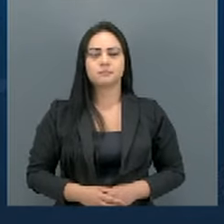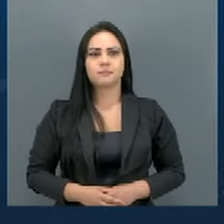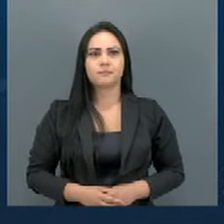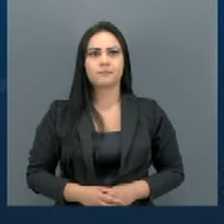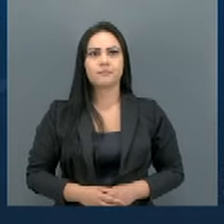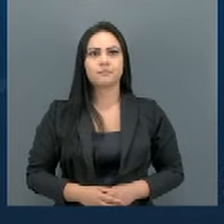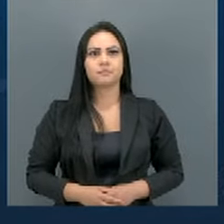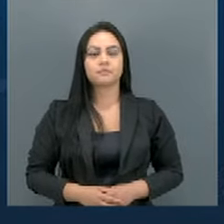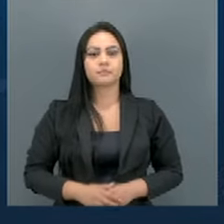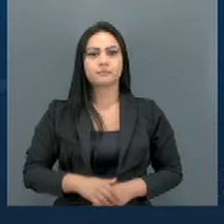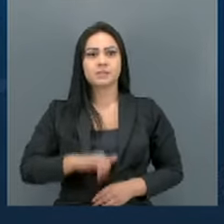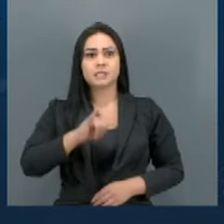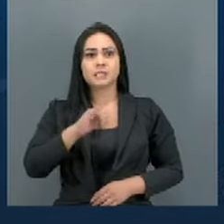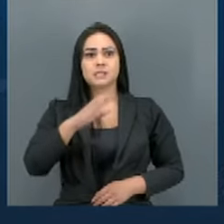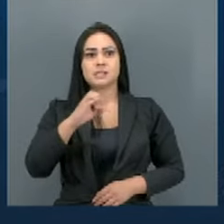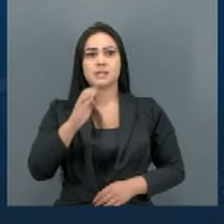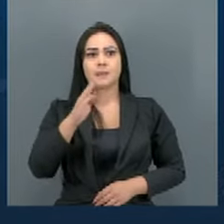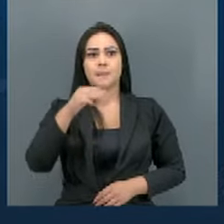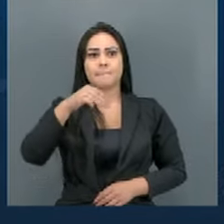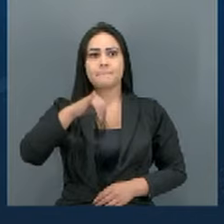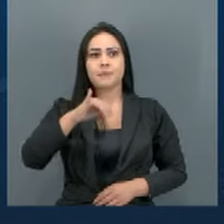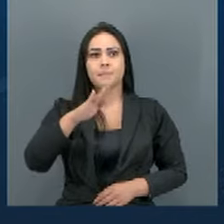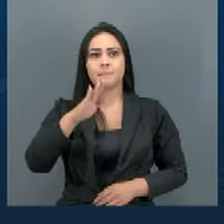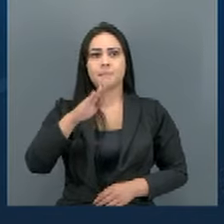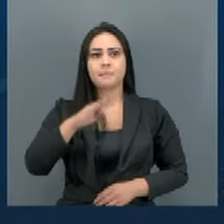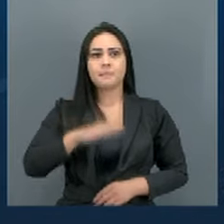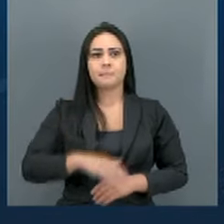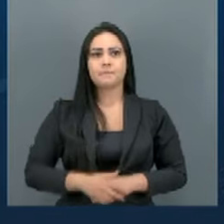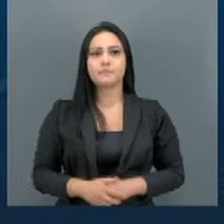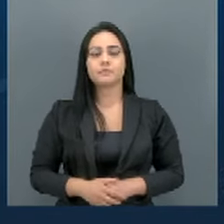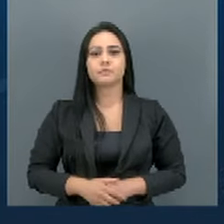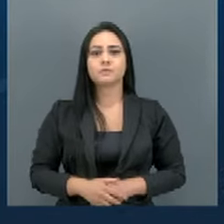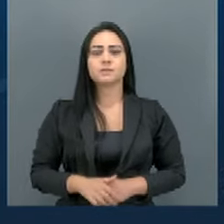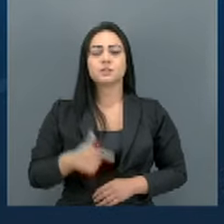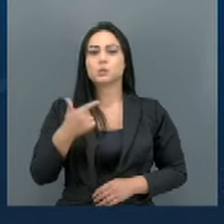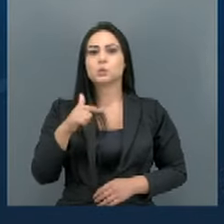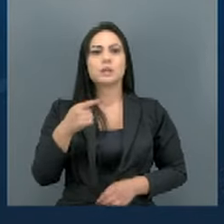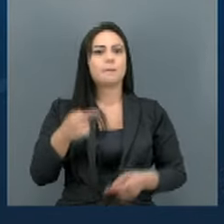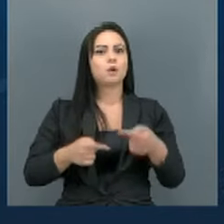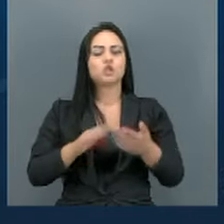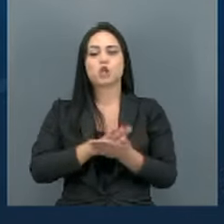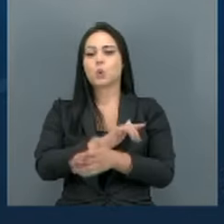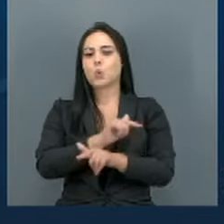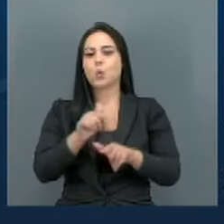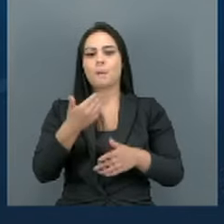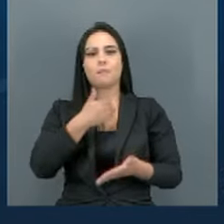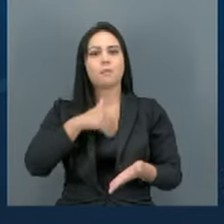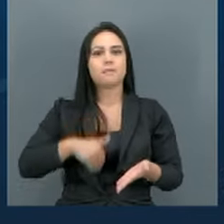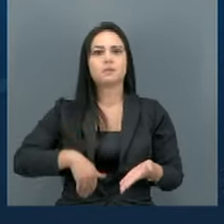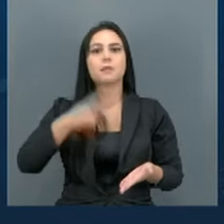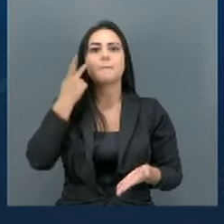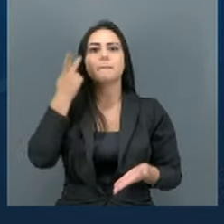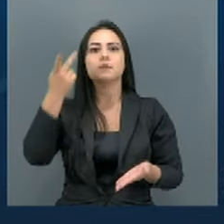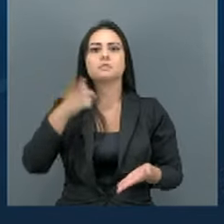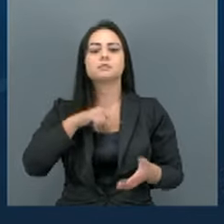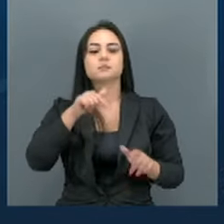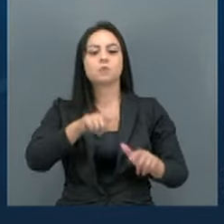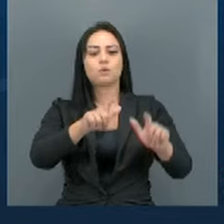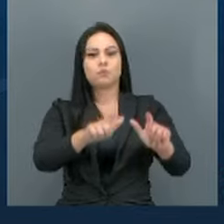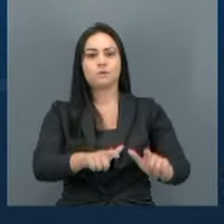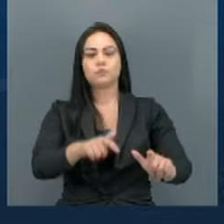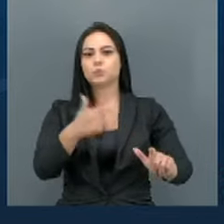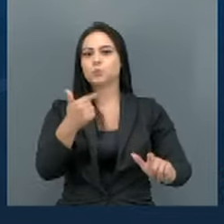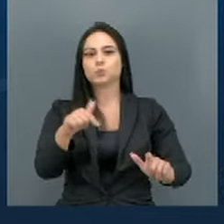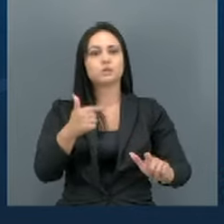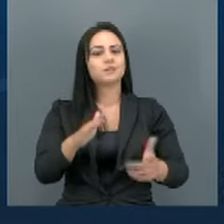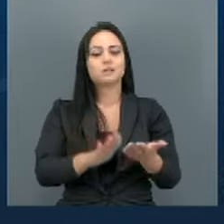O ICMBio não tem nenhuma política pública para a reserva. Não